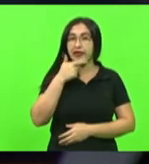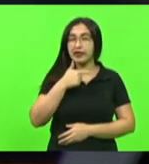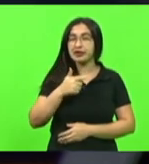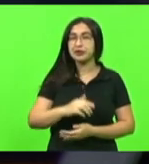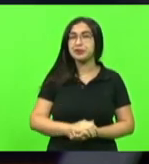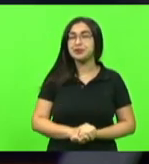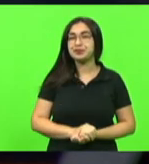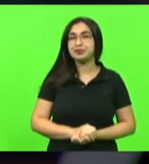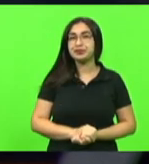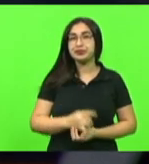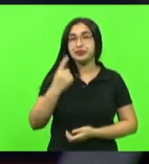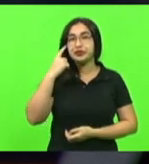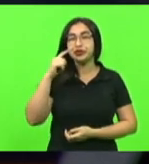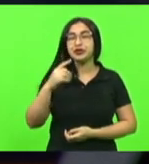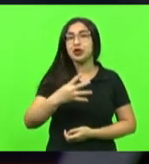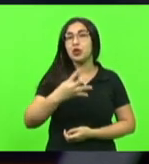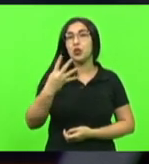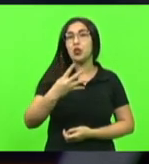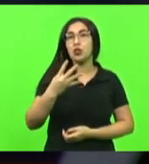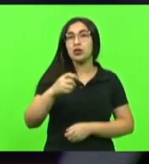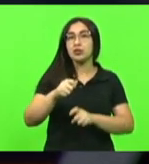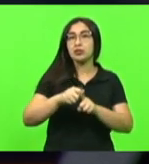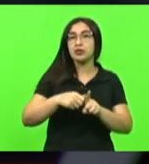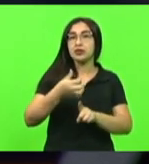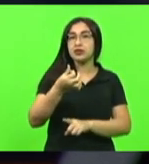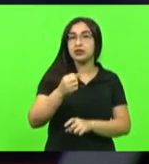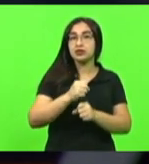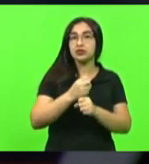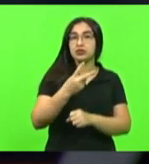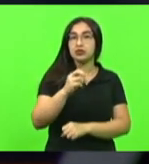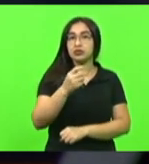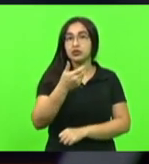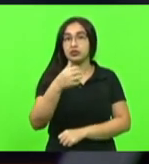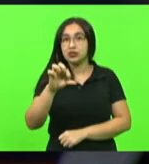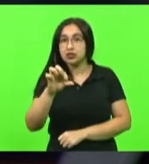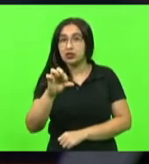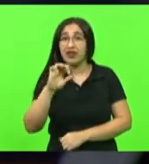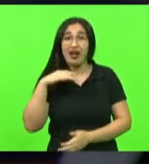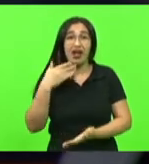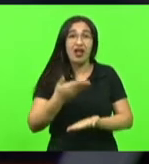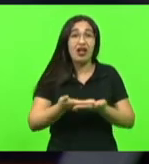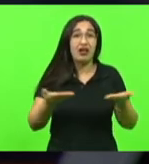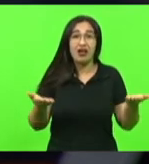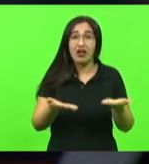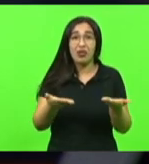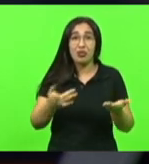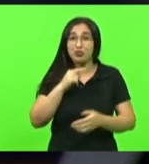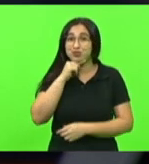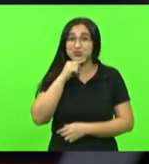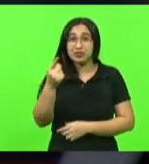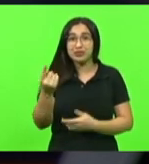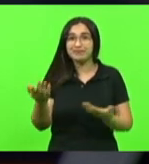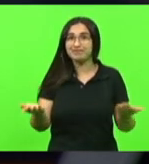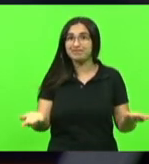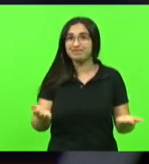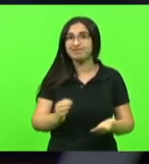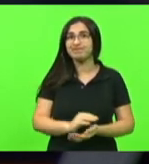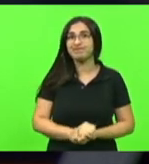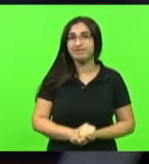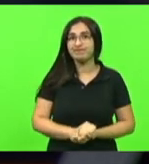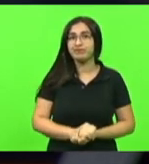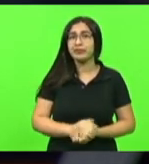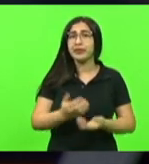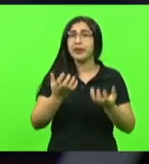do 6 de 2019. Até agora não deu certo. Eu queria tanto estar